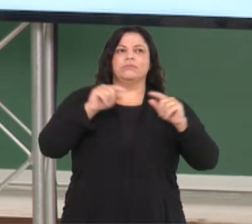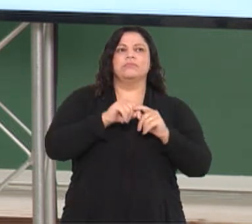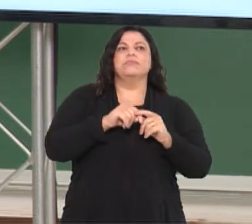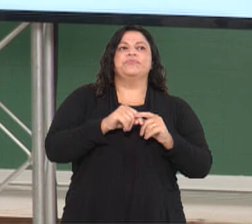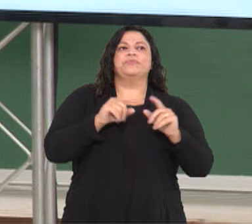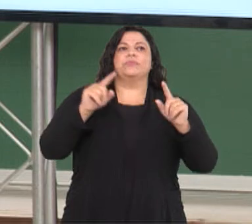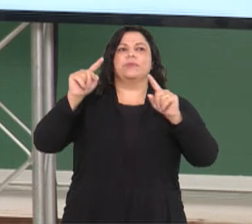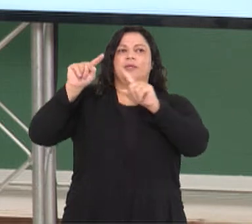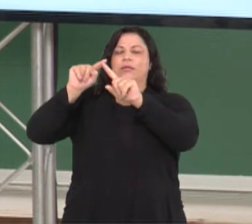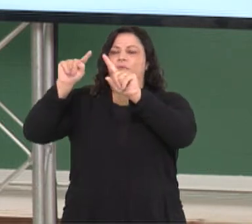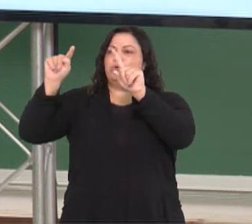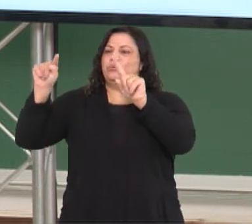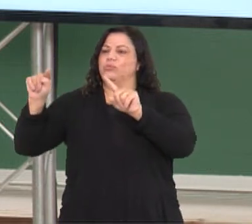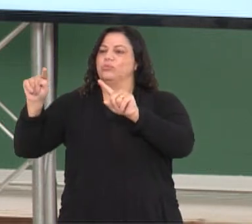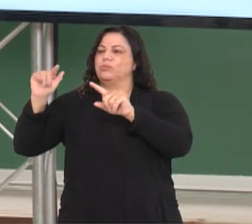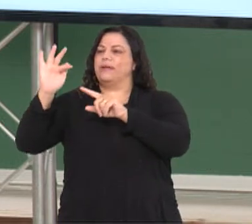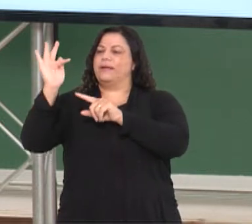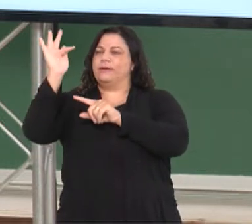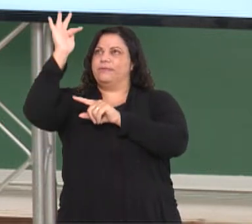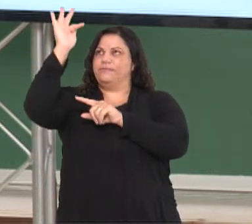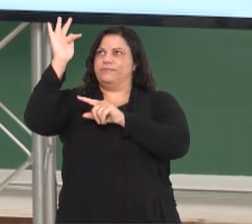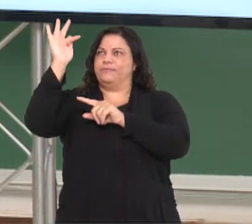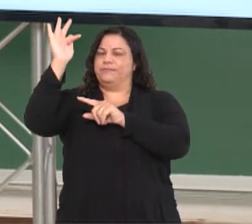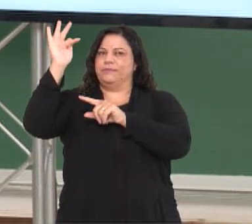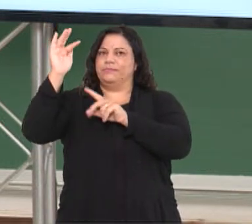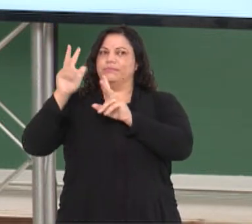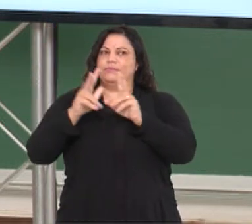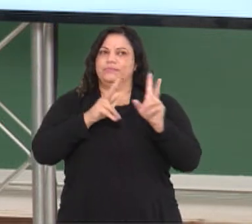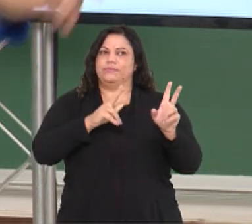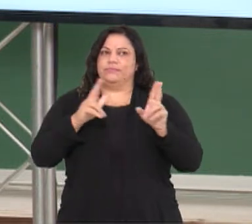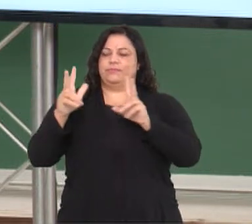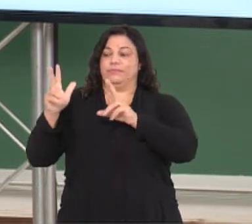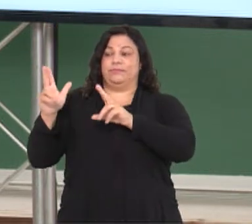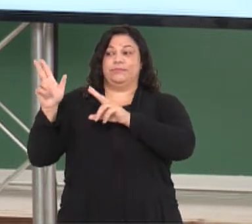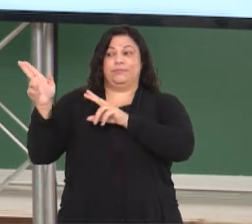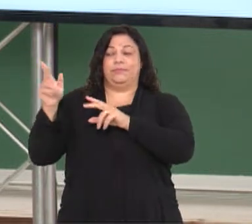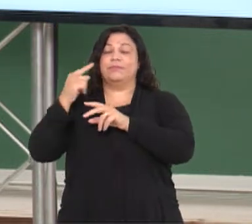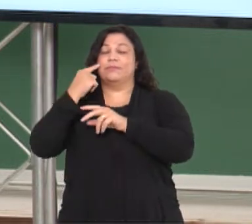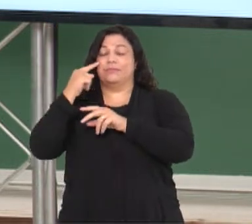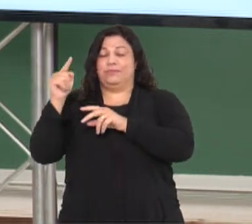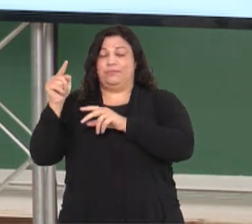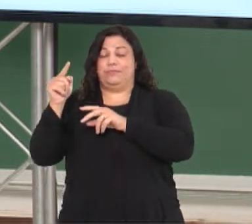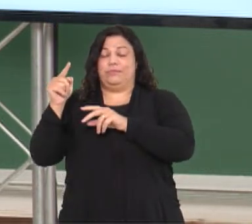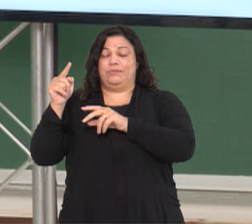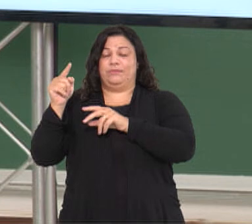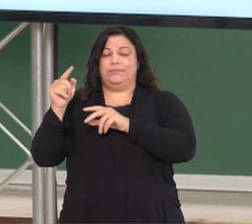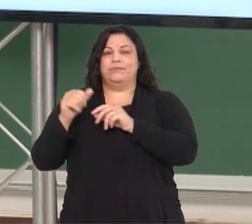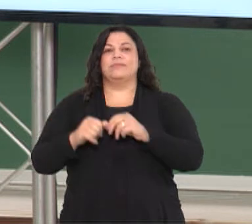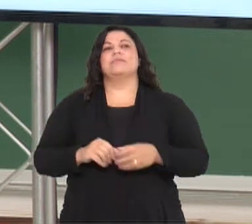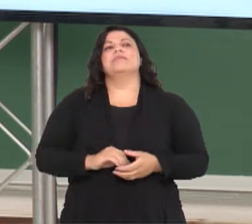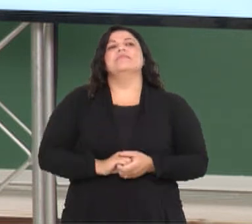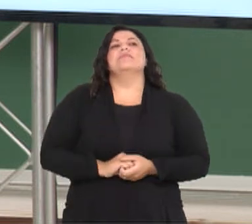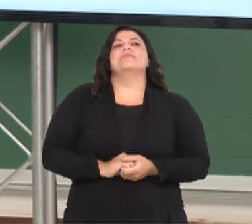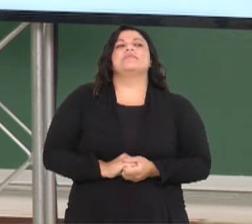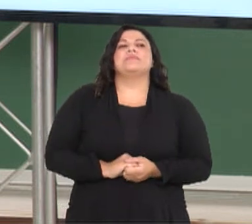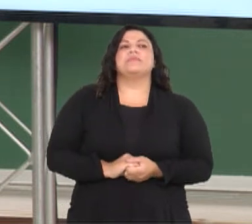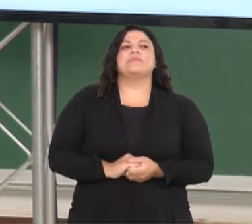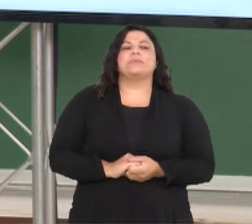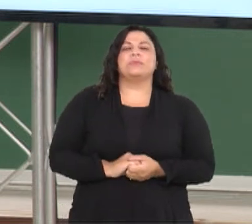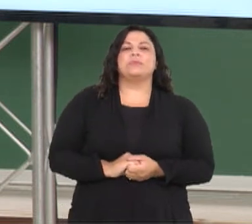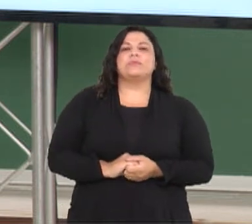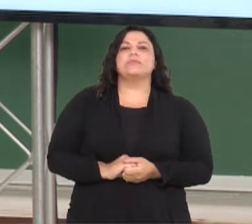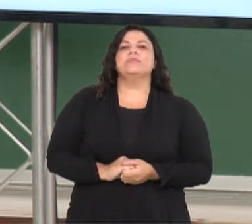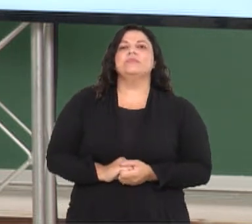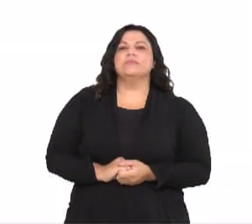G, polinômio F. Eles têm que ser iguais a essa expressão, esse outro polinômio. Bom, aqui nós